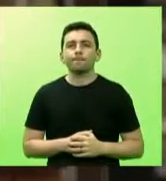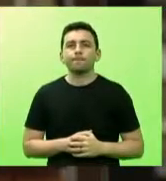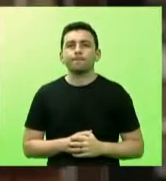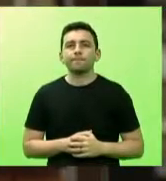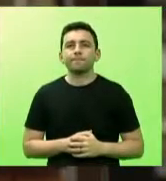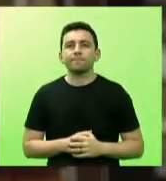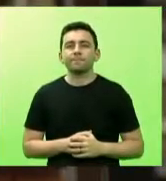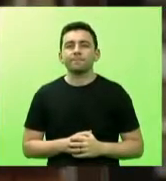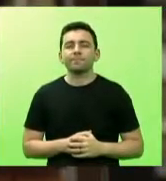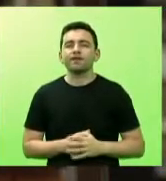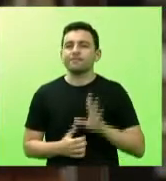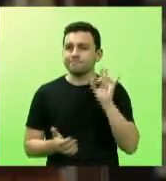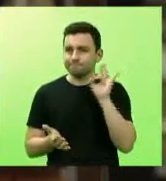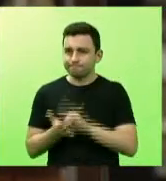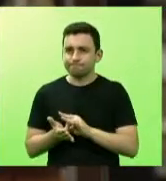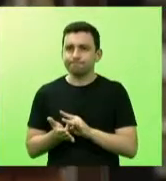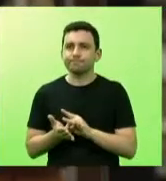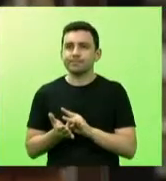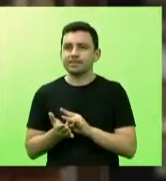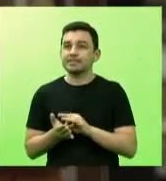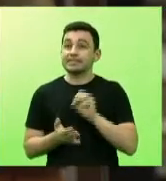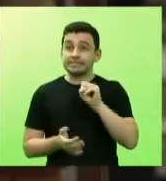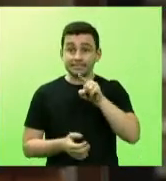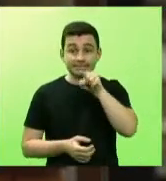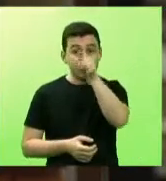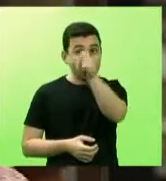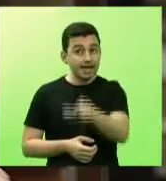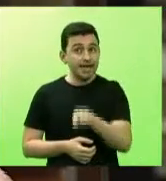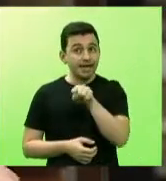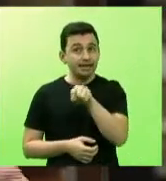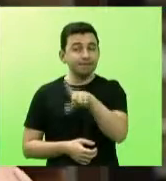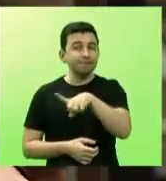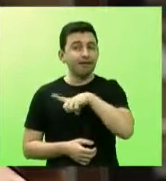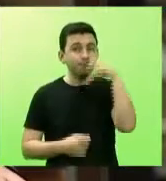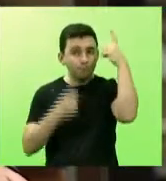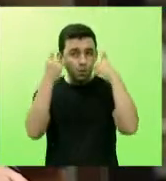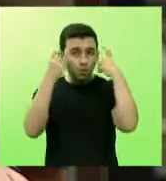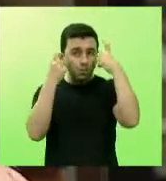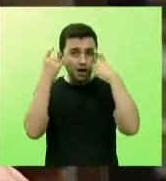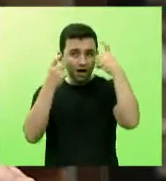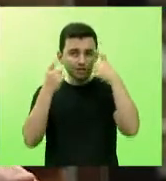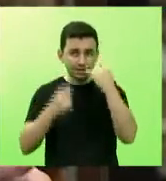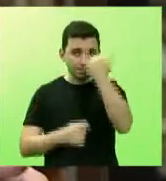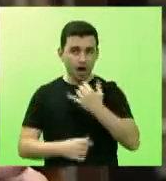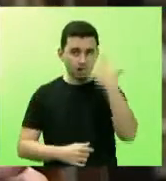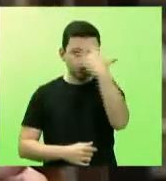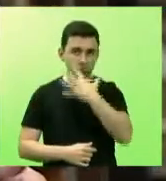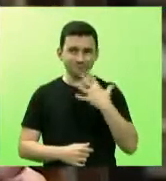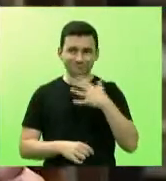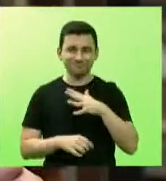que, se ele tivesse hoje uma verdadeira preocupação com a imagem dele,